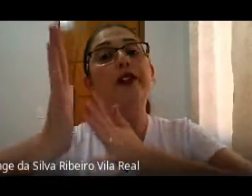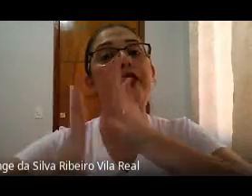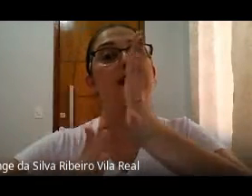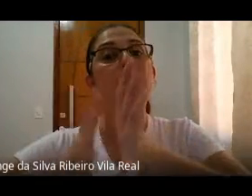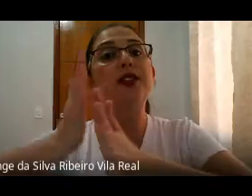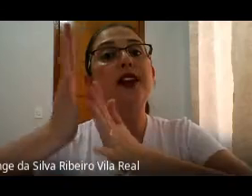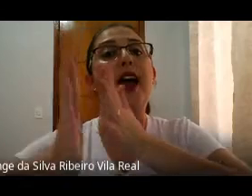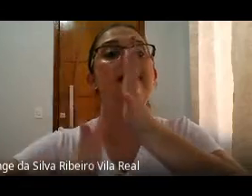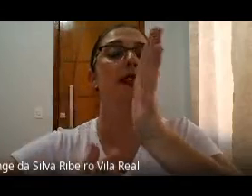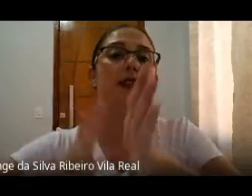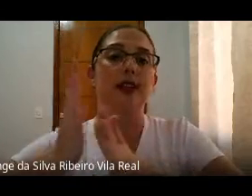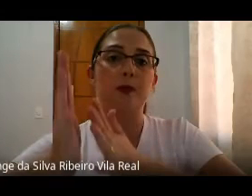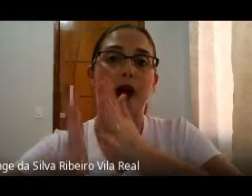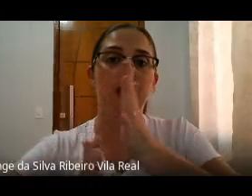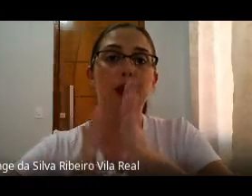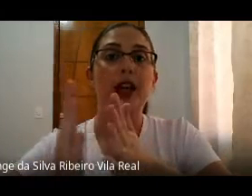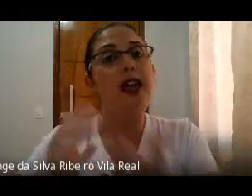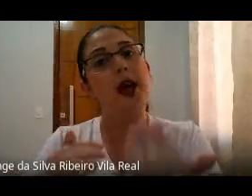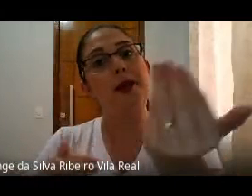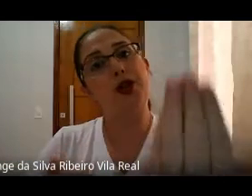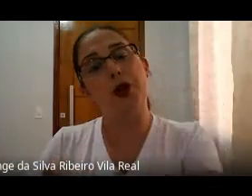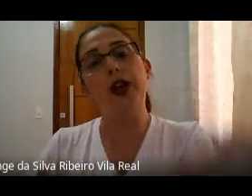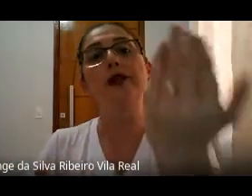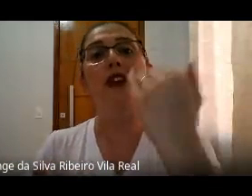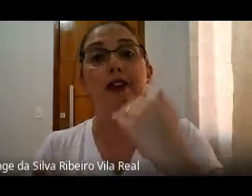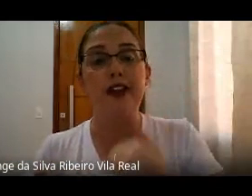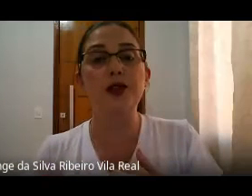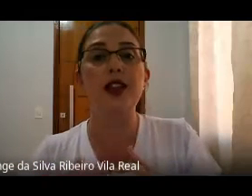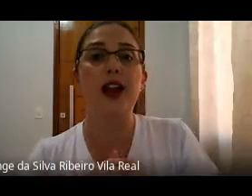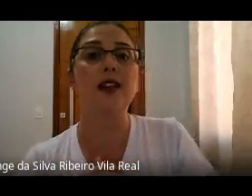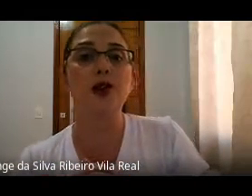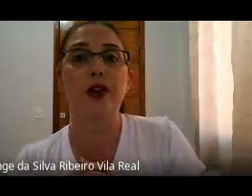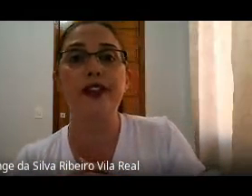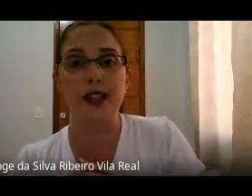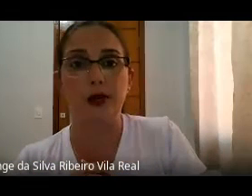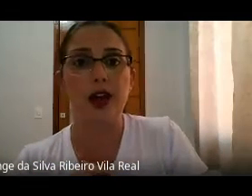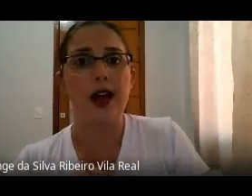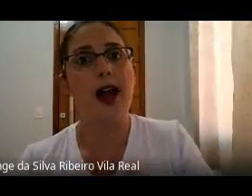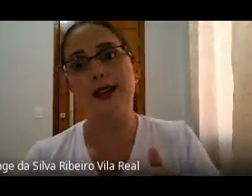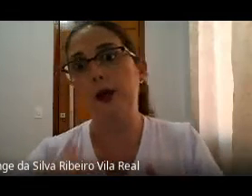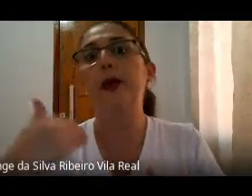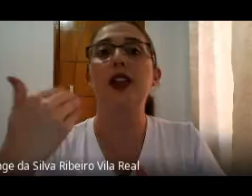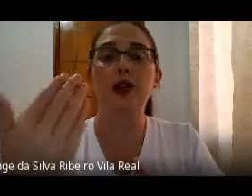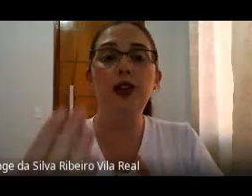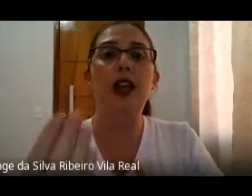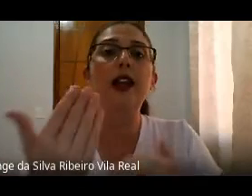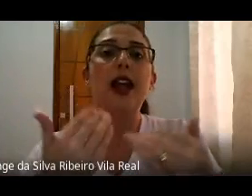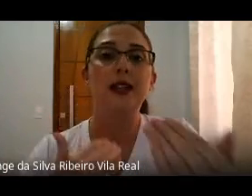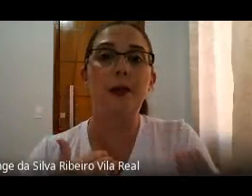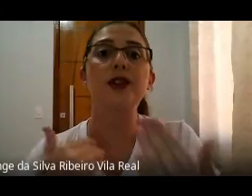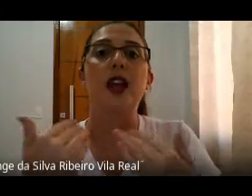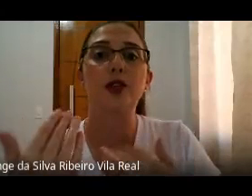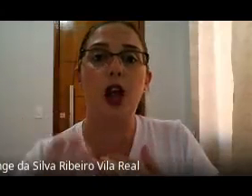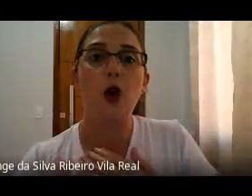visual, porque eu vou fazer os sinais nesse espaço e a pessoa vai ver os sinais que eu estou fazendo, assim podendo